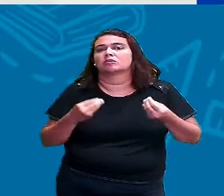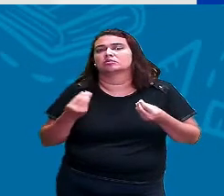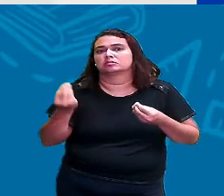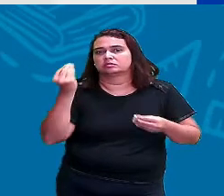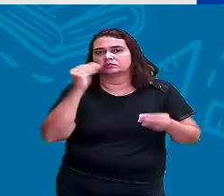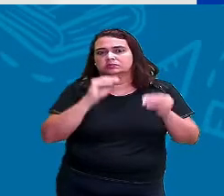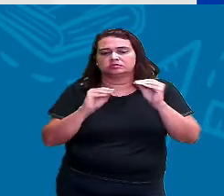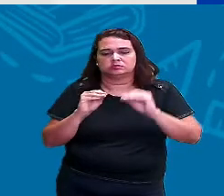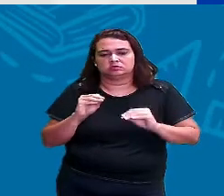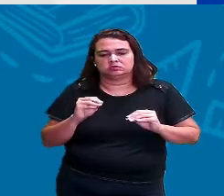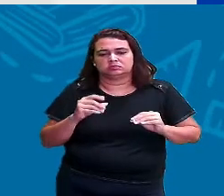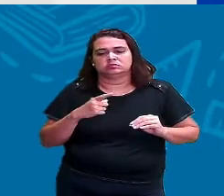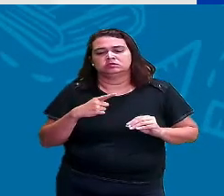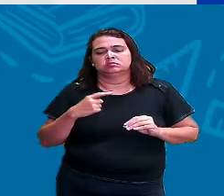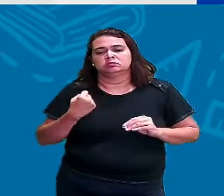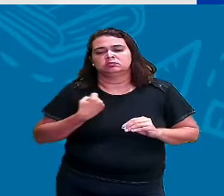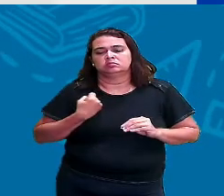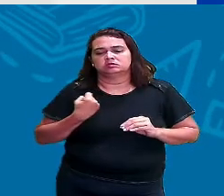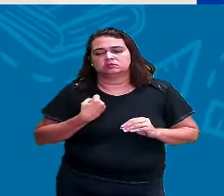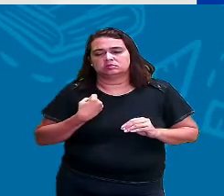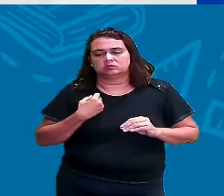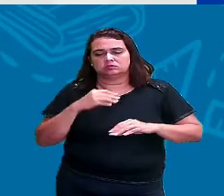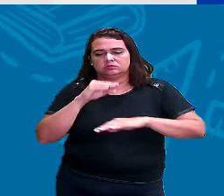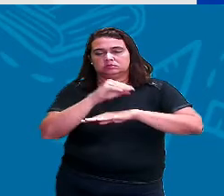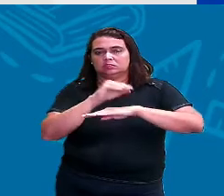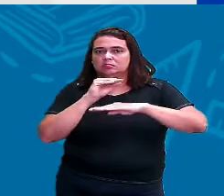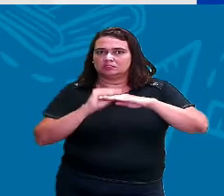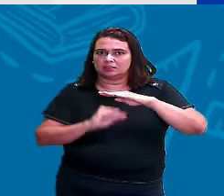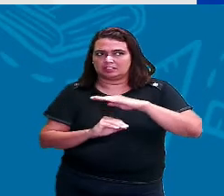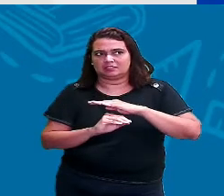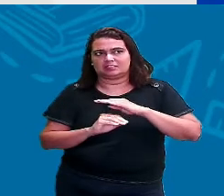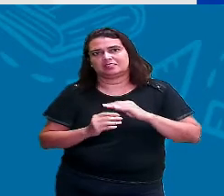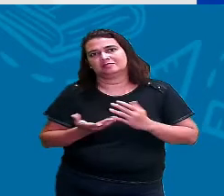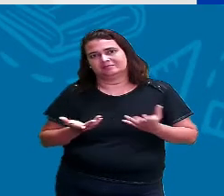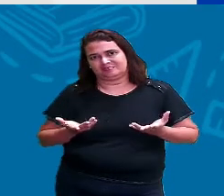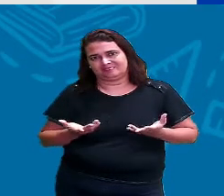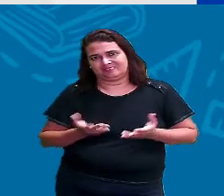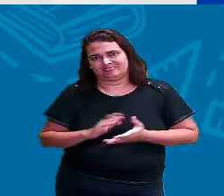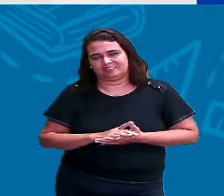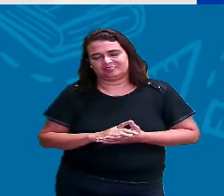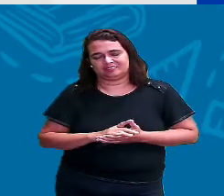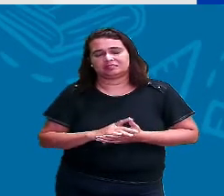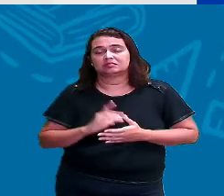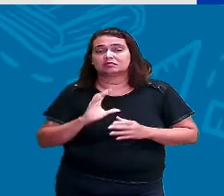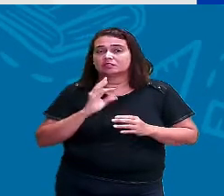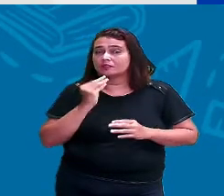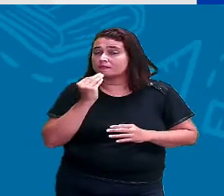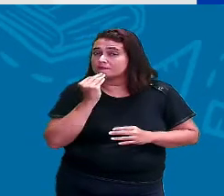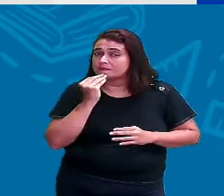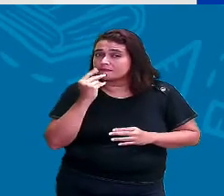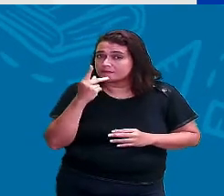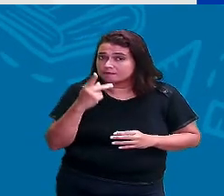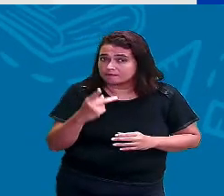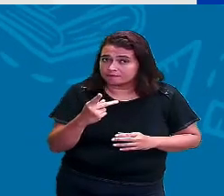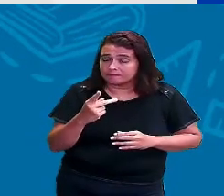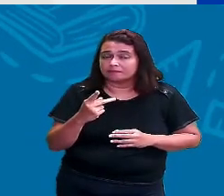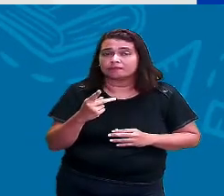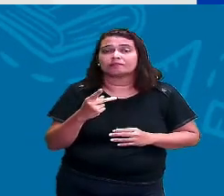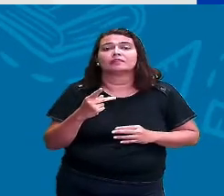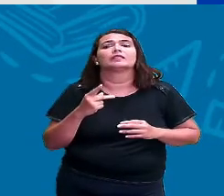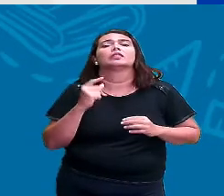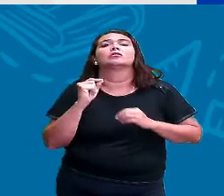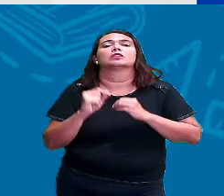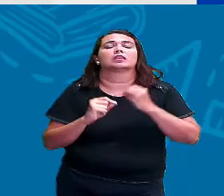expressa em número fracionário. Olha aqui, a probabilidade é de 3 números